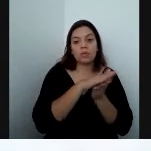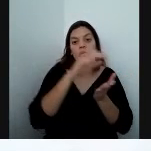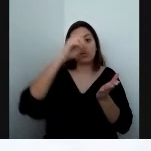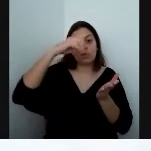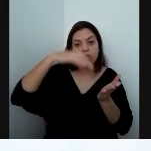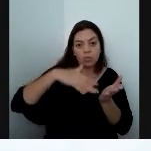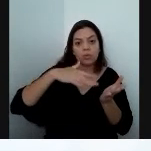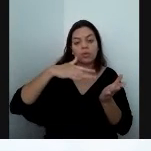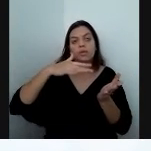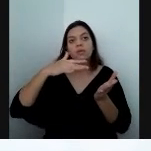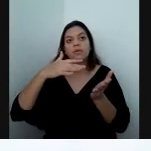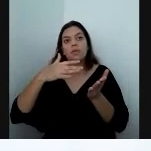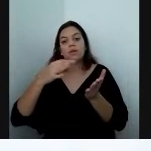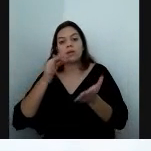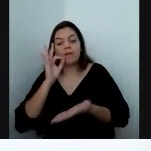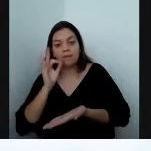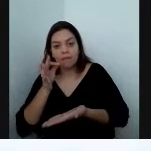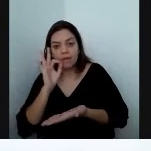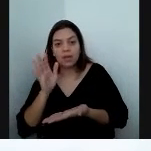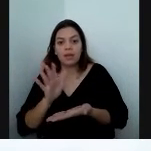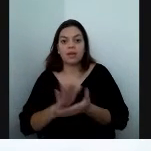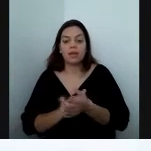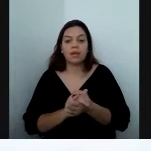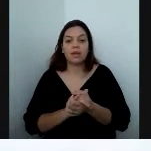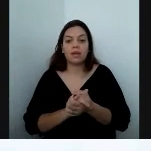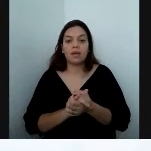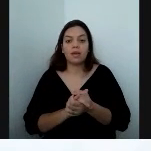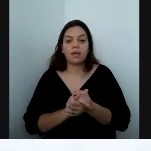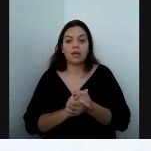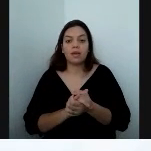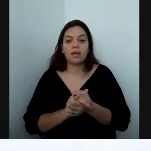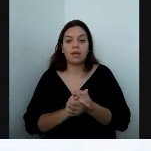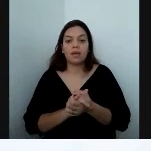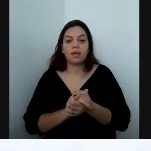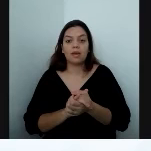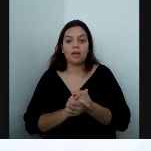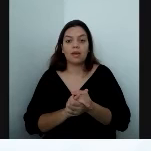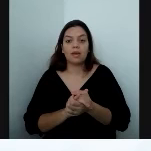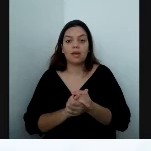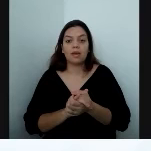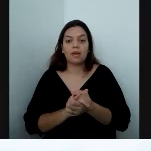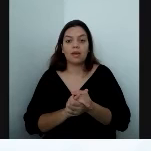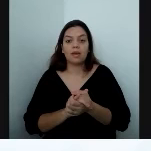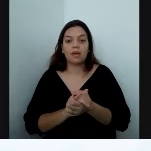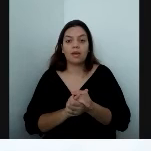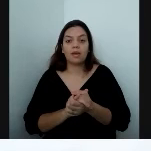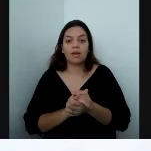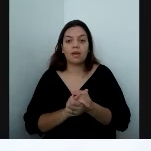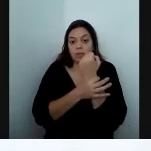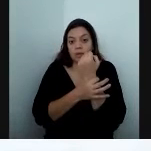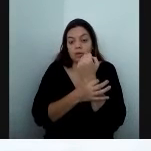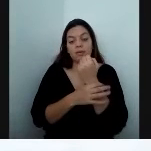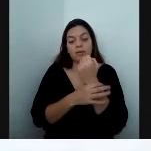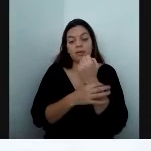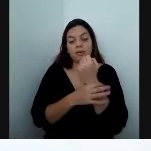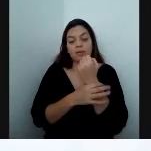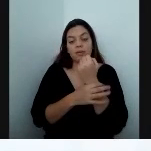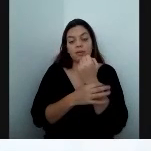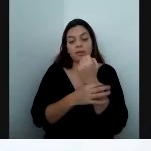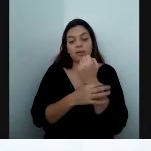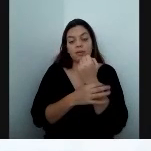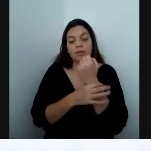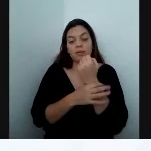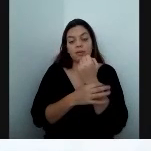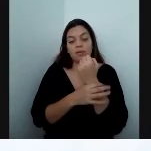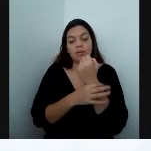com porteiro, com segurança. Então, para a empresa, nesse primeiro momento, assim, para elas foi ótimo, né? Elas viram